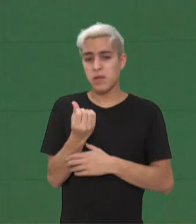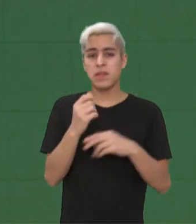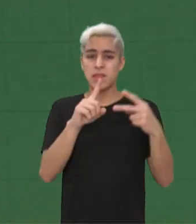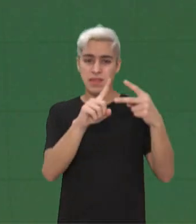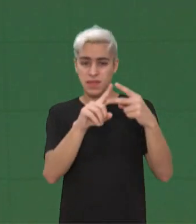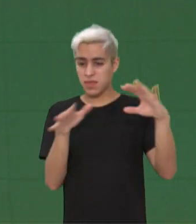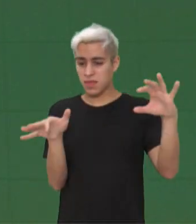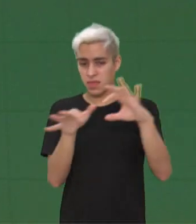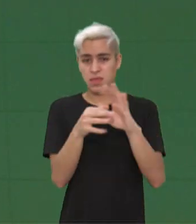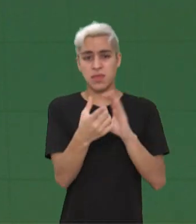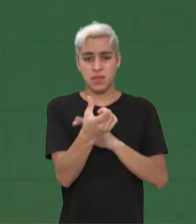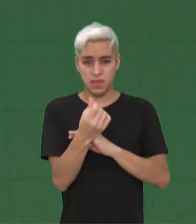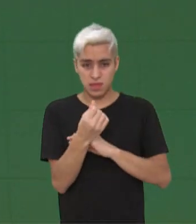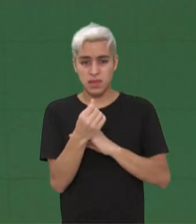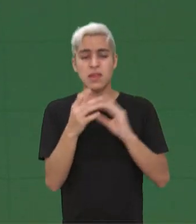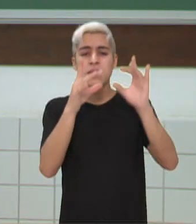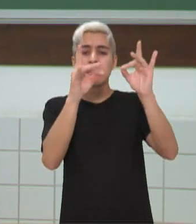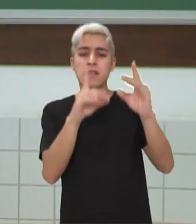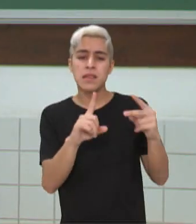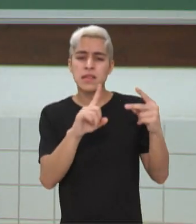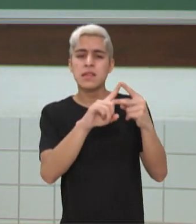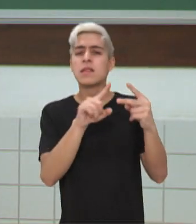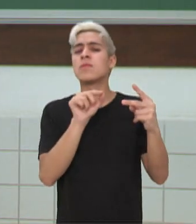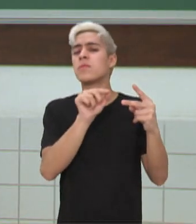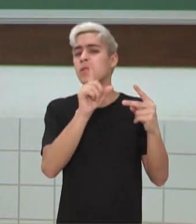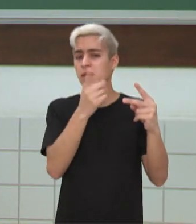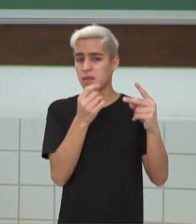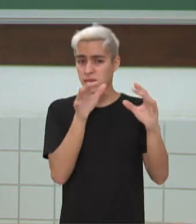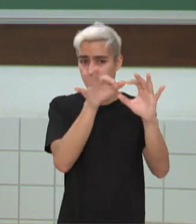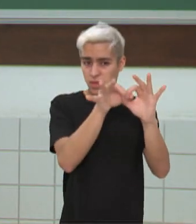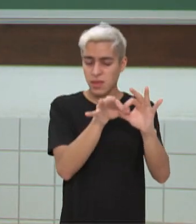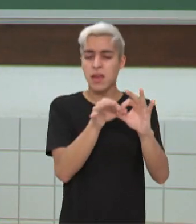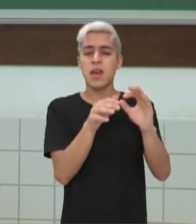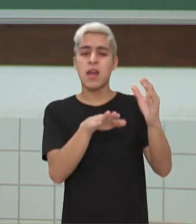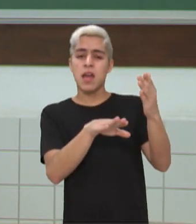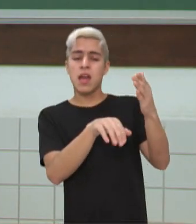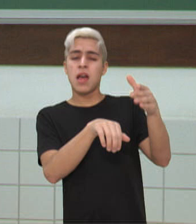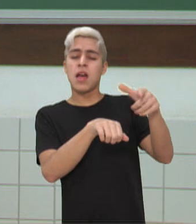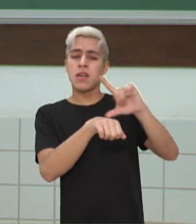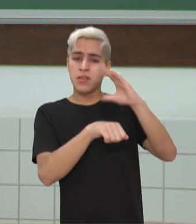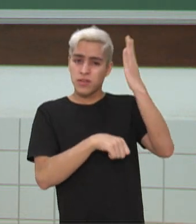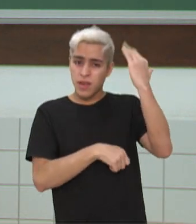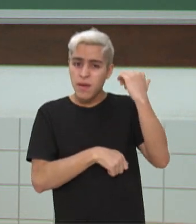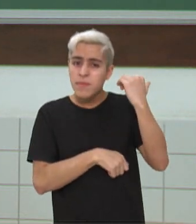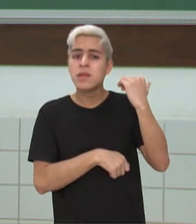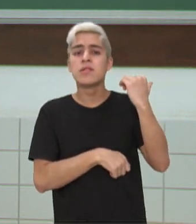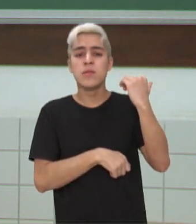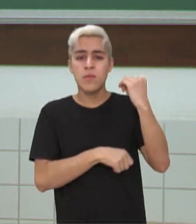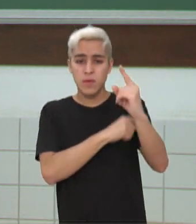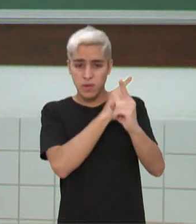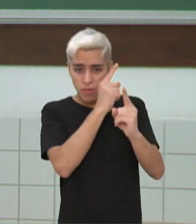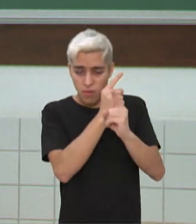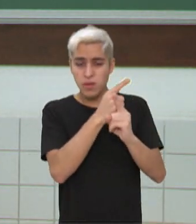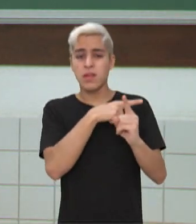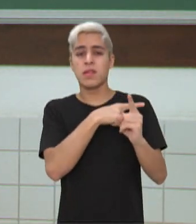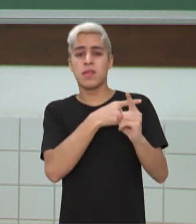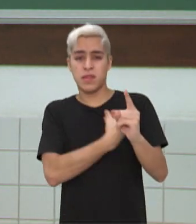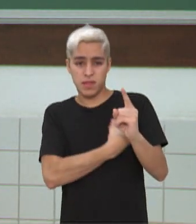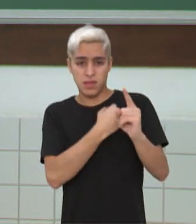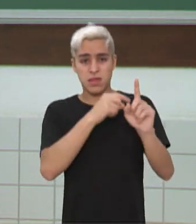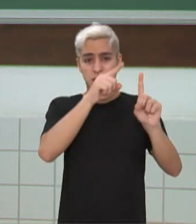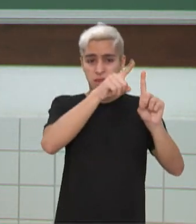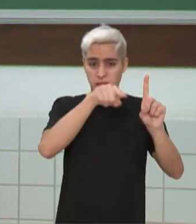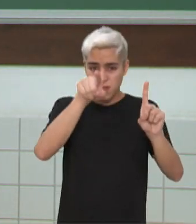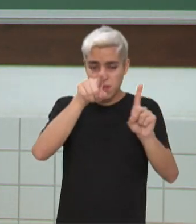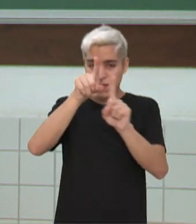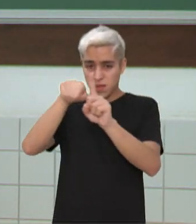delta é 16. Discriminante delta sendo 16, a gente já sabe que nós vamos encontrar duas raízes